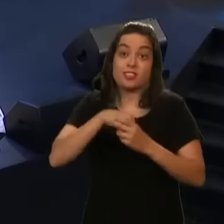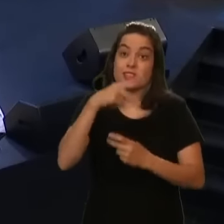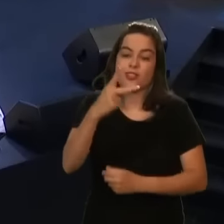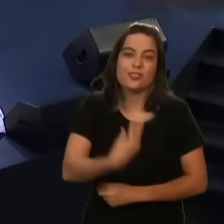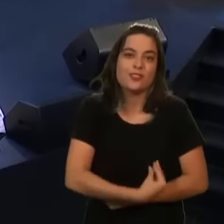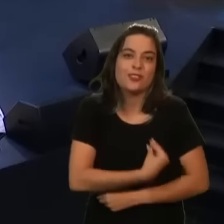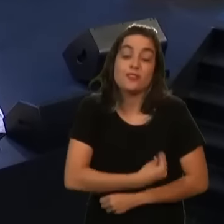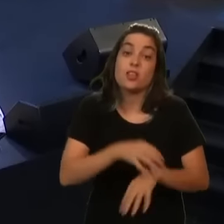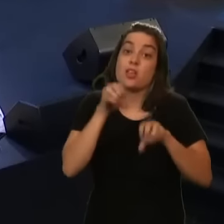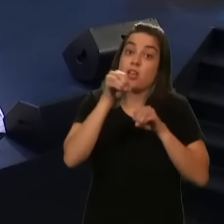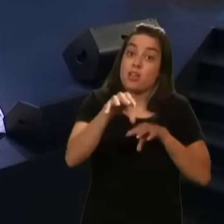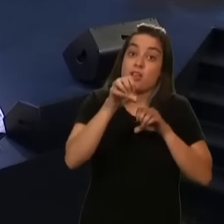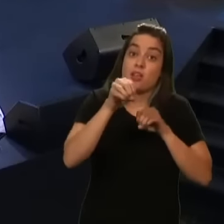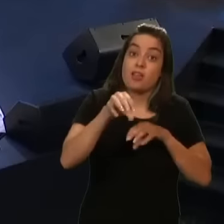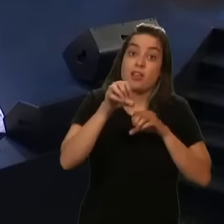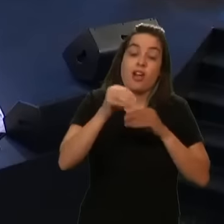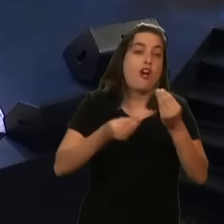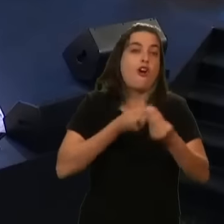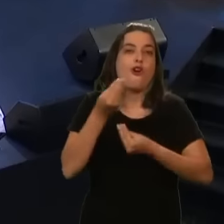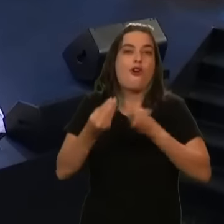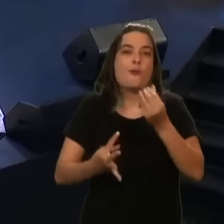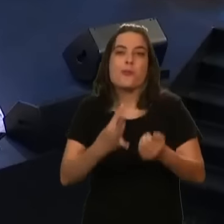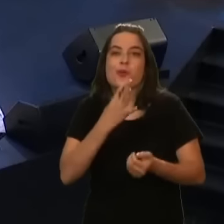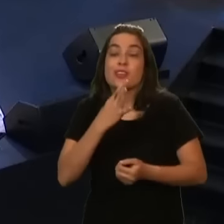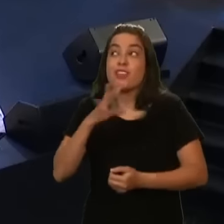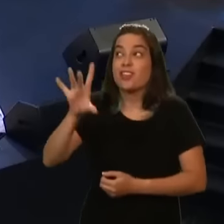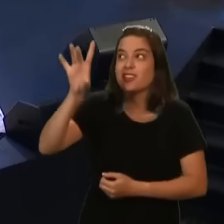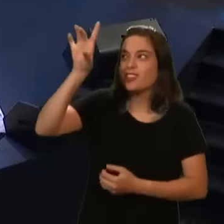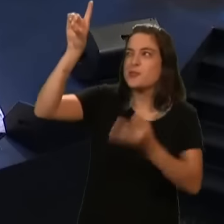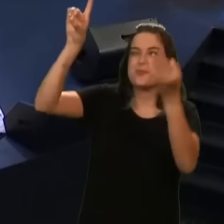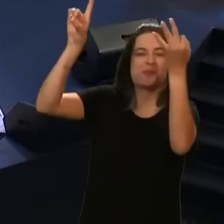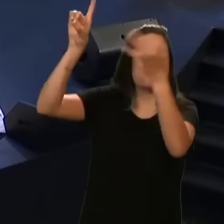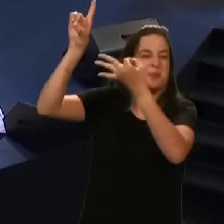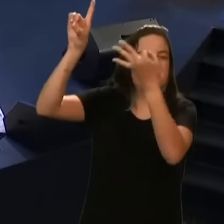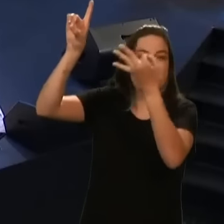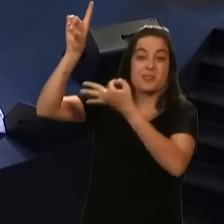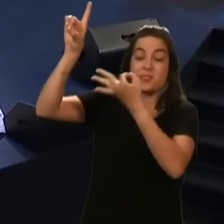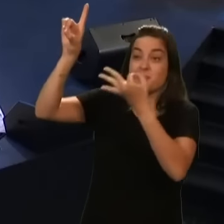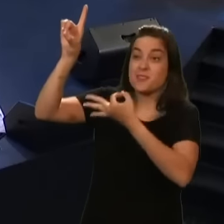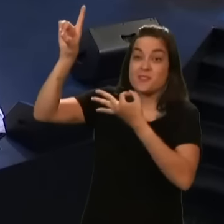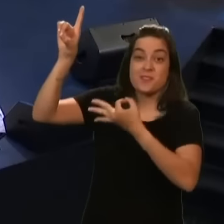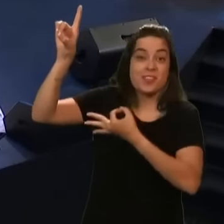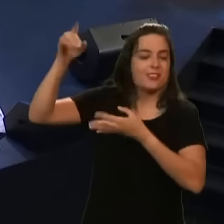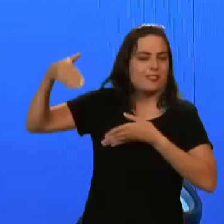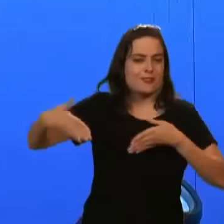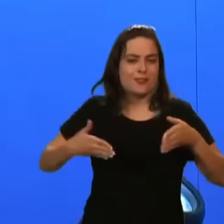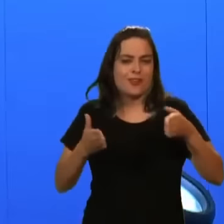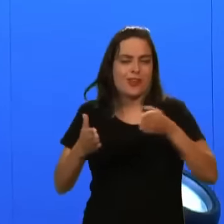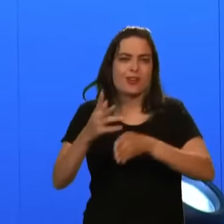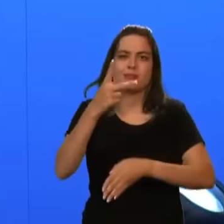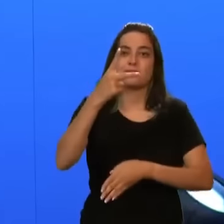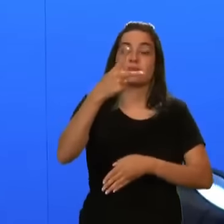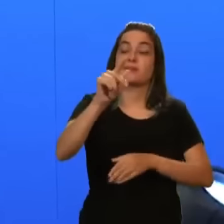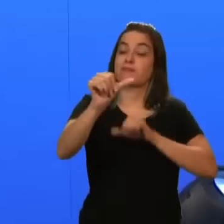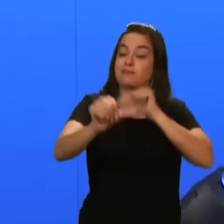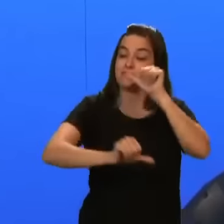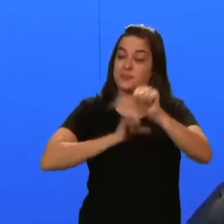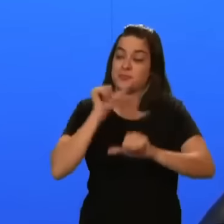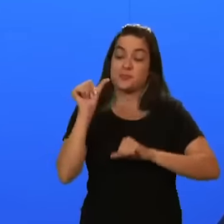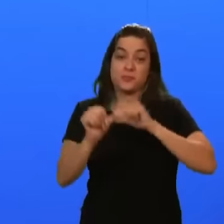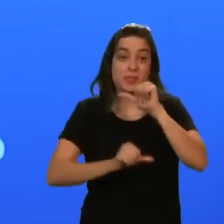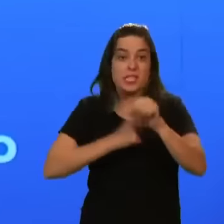te ensina a conhecer o Pai perfeito, que vai chamar o seu destino, que vai remodelar